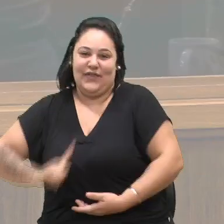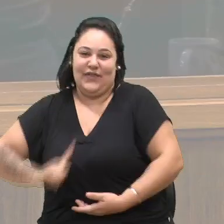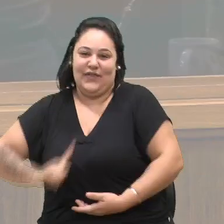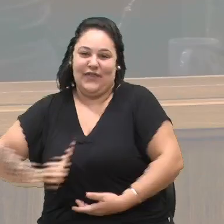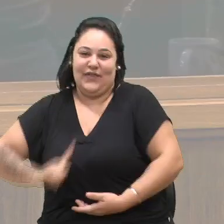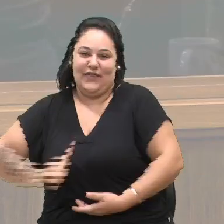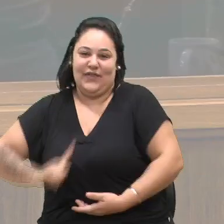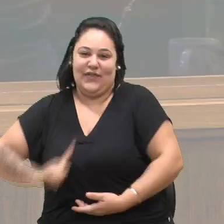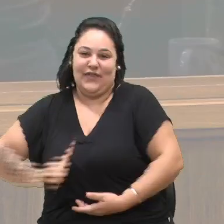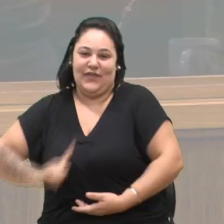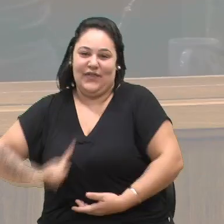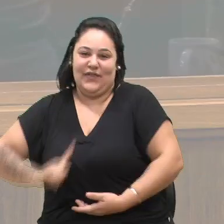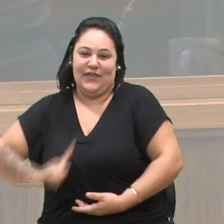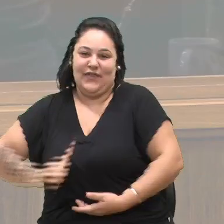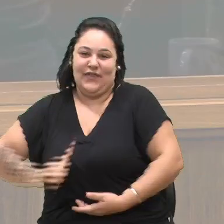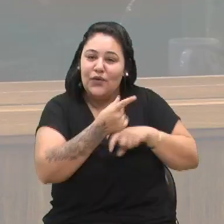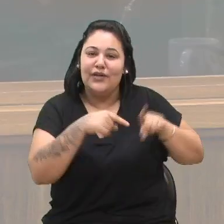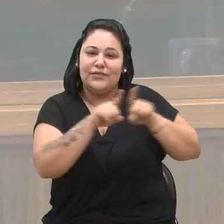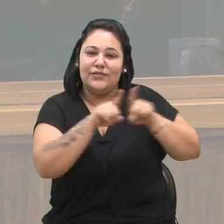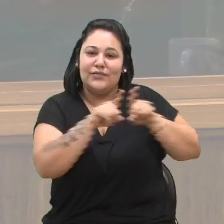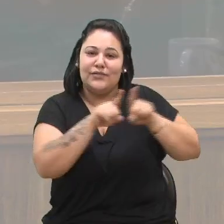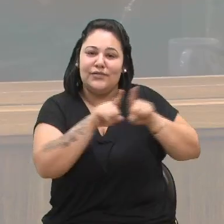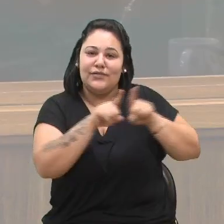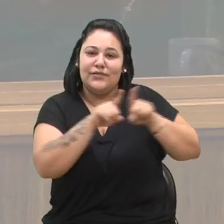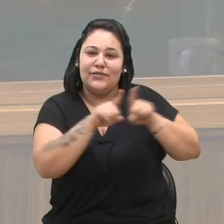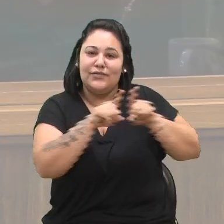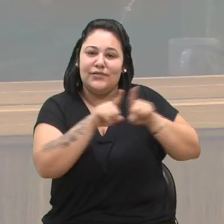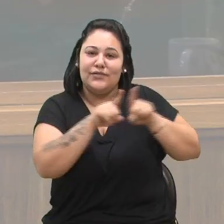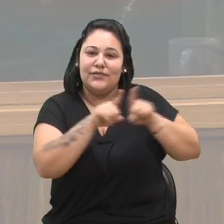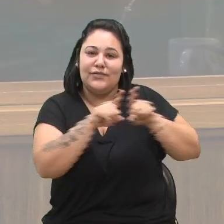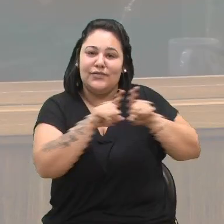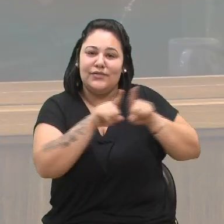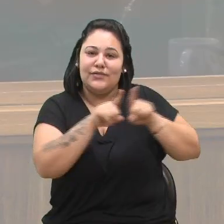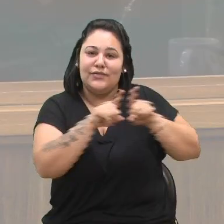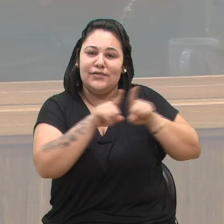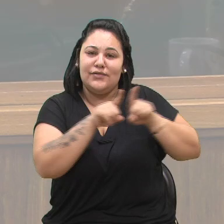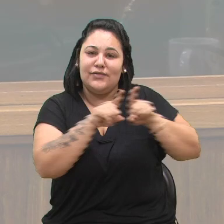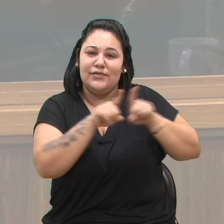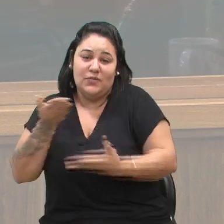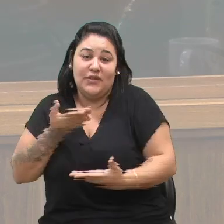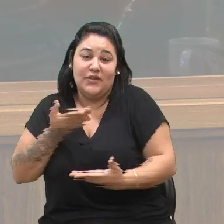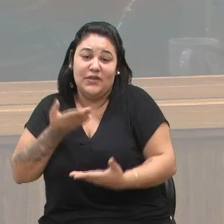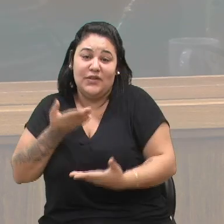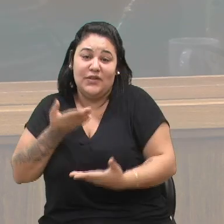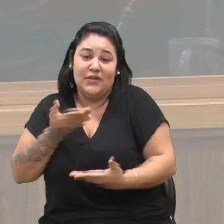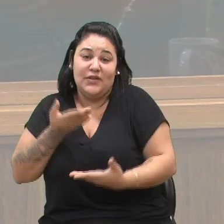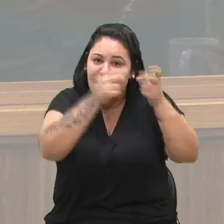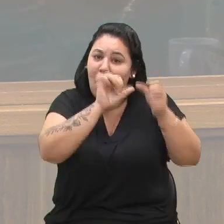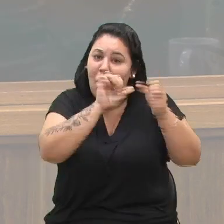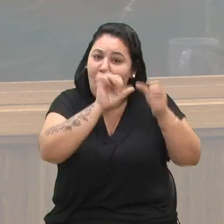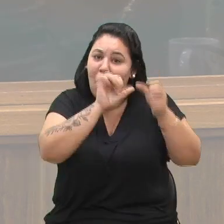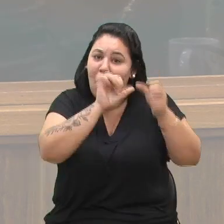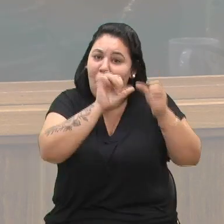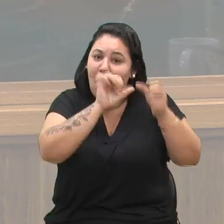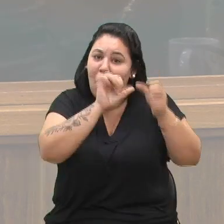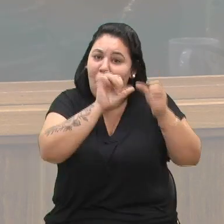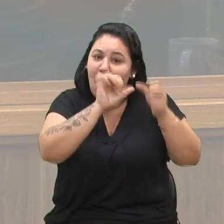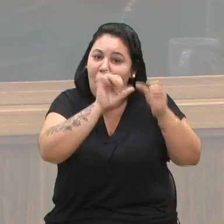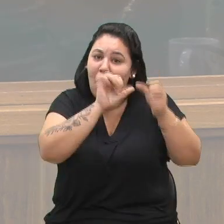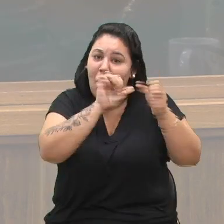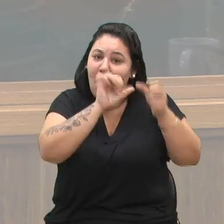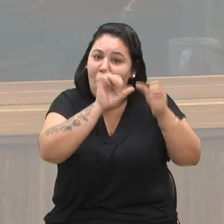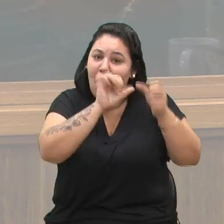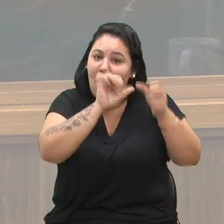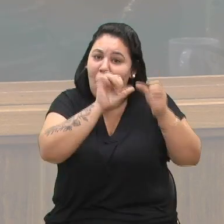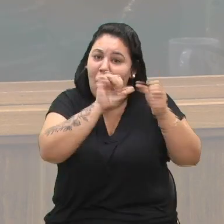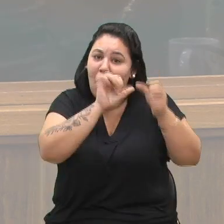nos procurando para dizer que elas estão sendo atendidas e a gente vê essa mudança, que muitas vezes elas ficaram sem